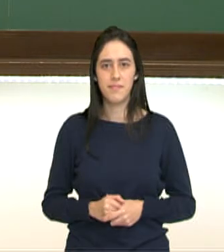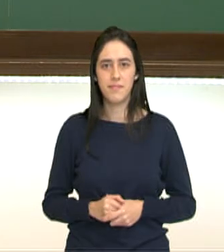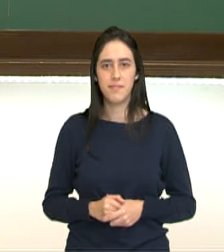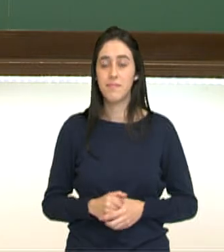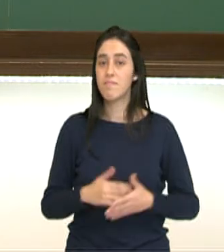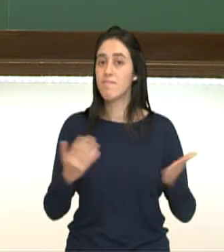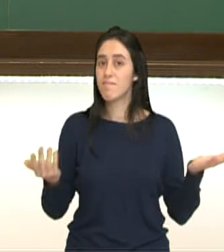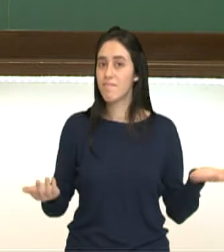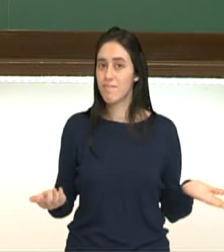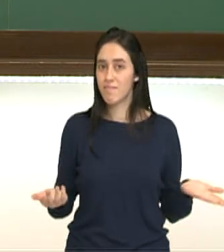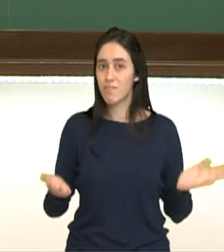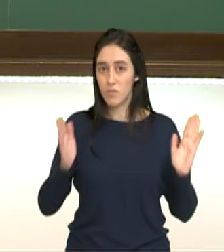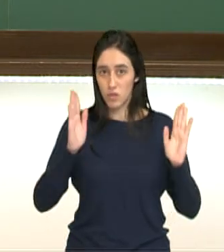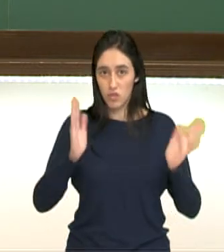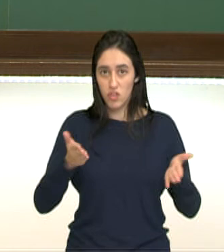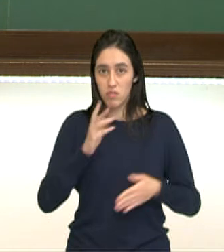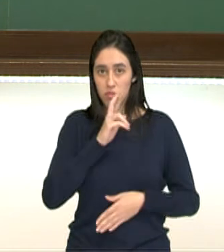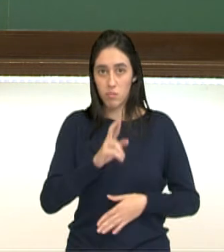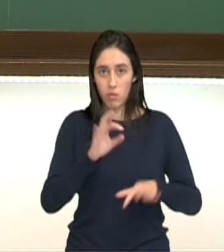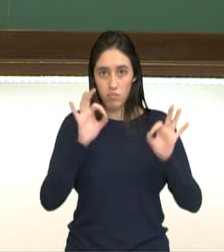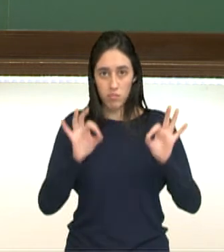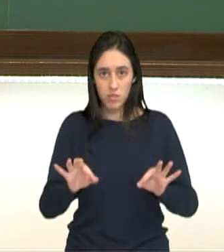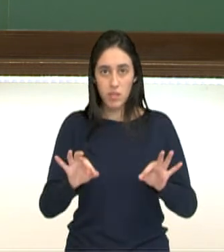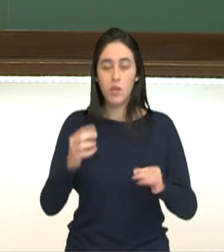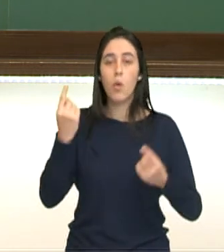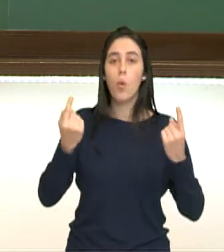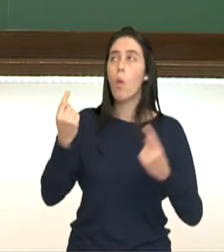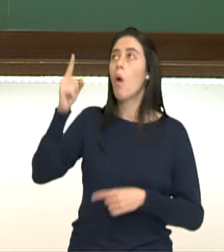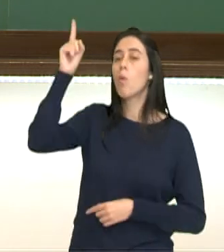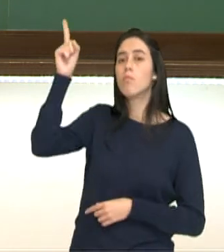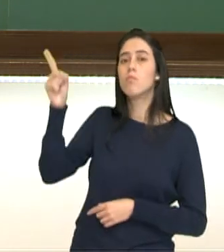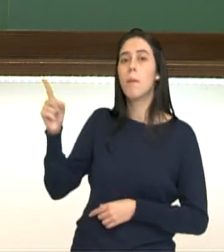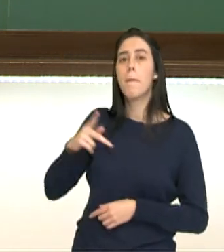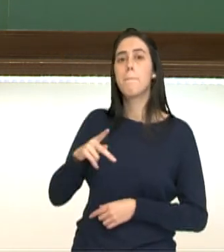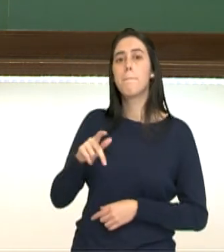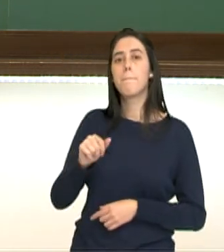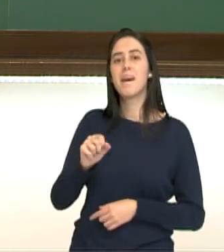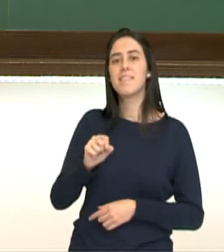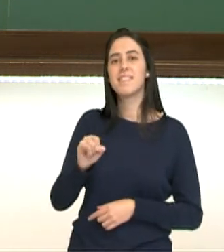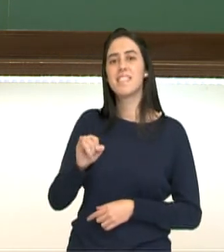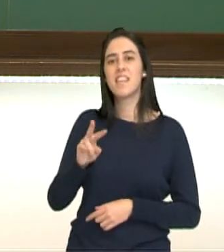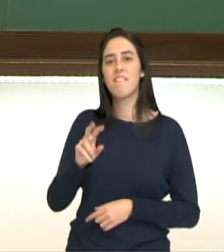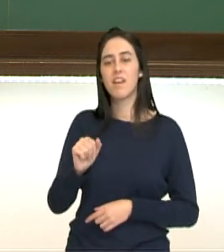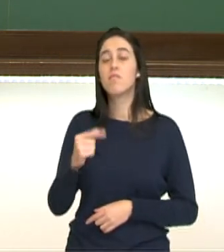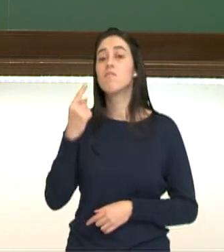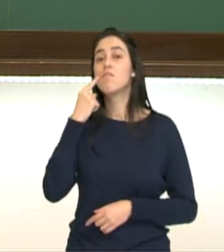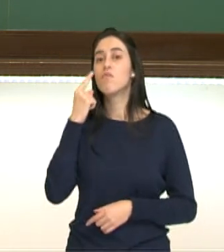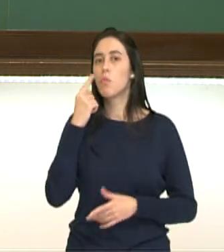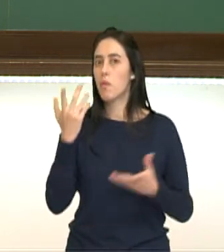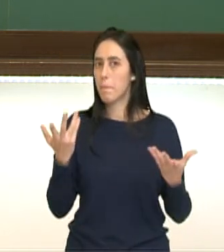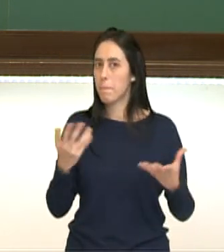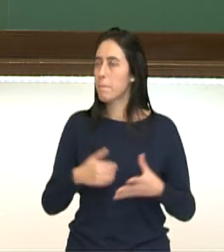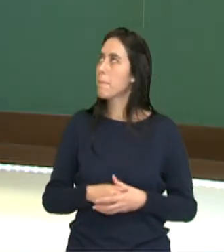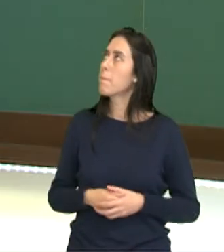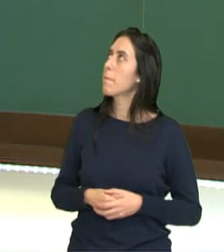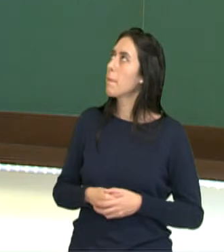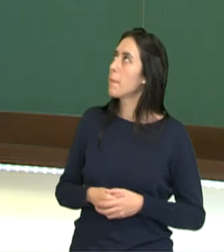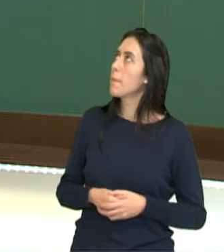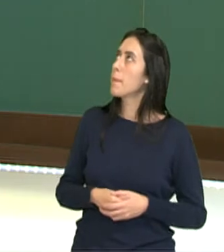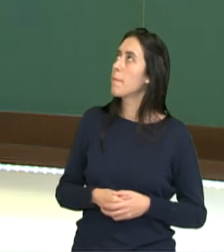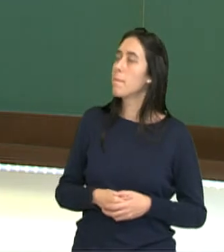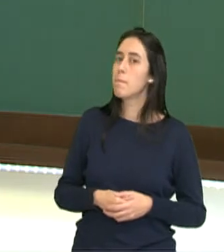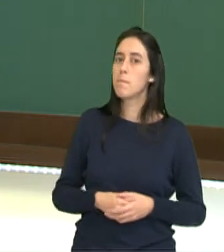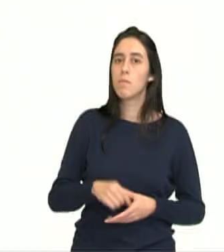E aí, pessoal, já marcaram quais frases estão na voz passiva? Vamos verificar se vocês acertaram? Gente, então quem